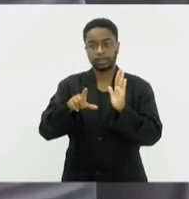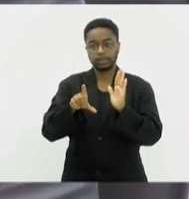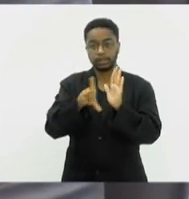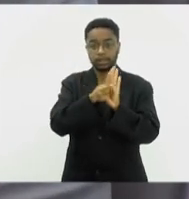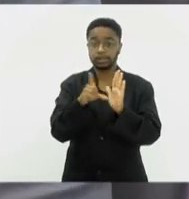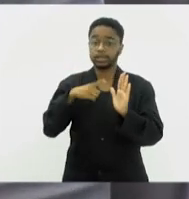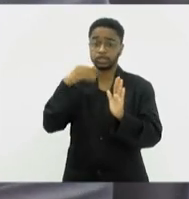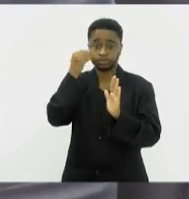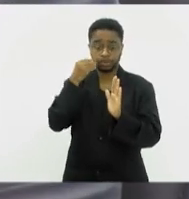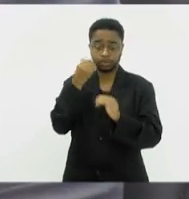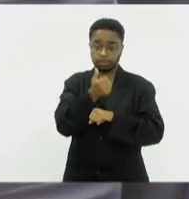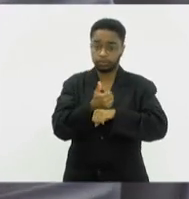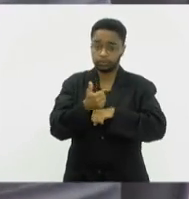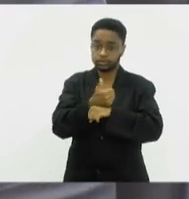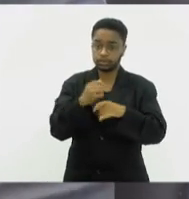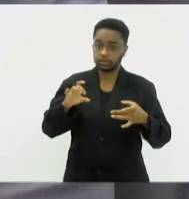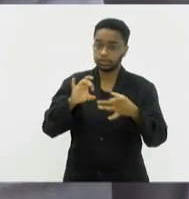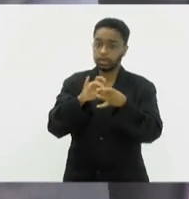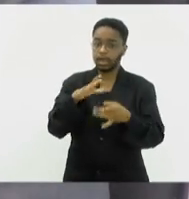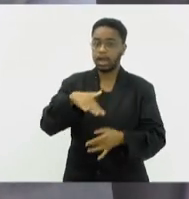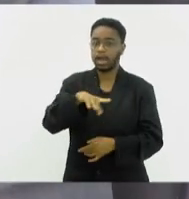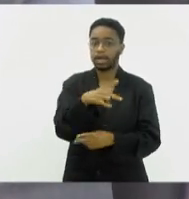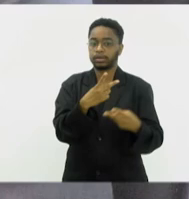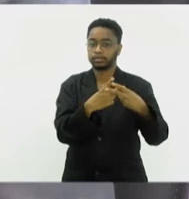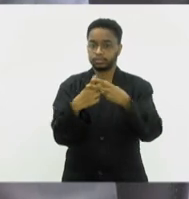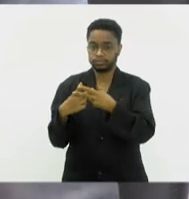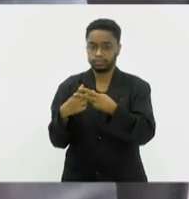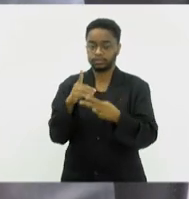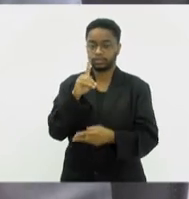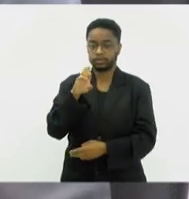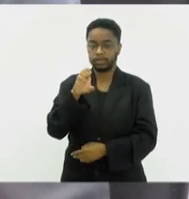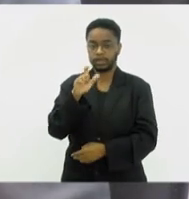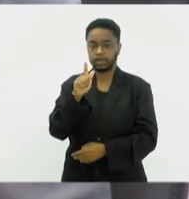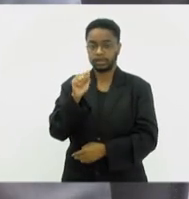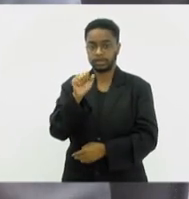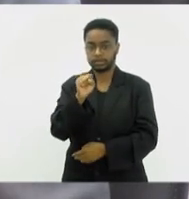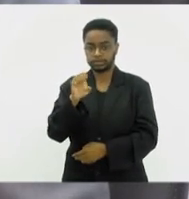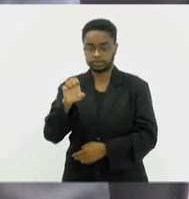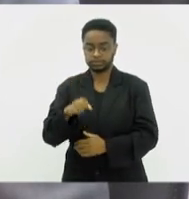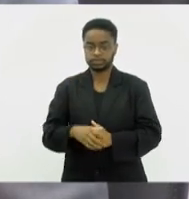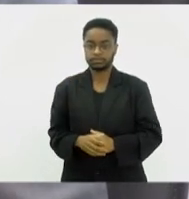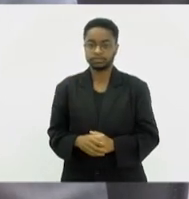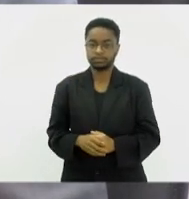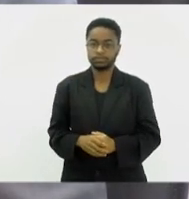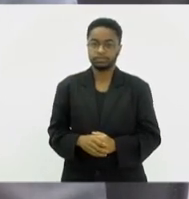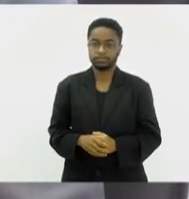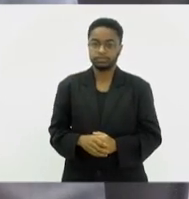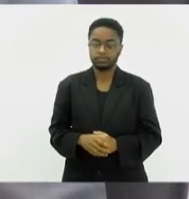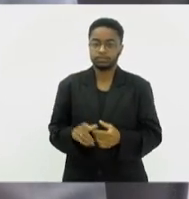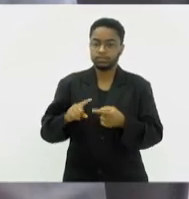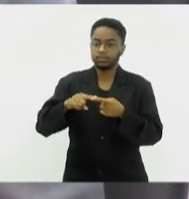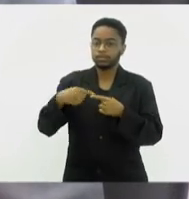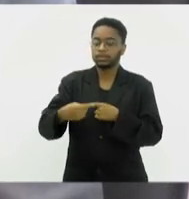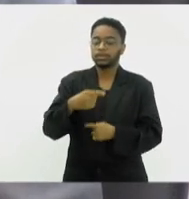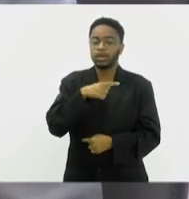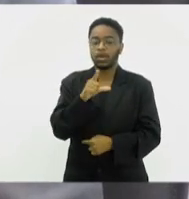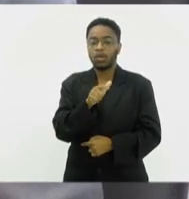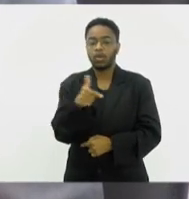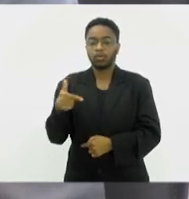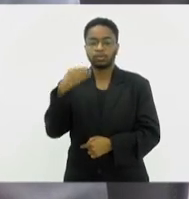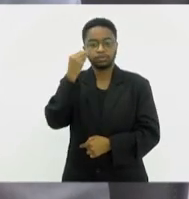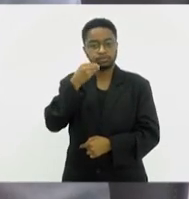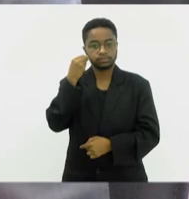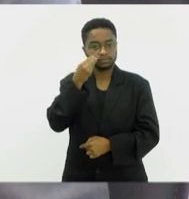profissional específica em ambiente de privação de gás. Aí fala outras experiências dela,